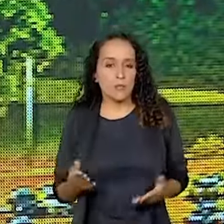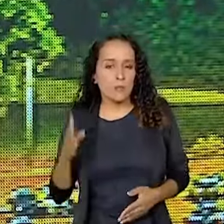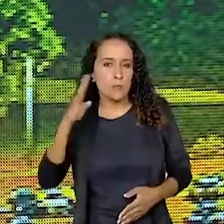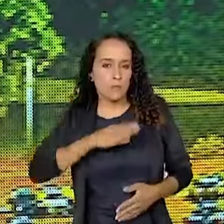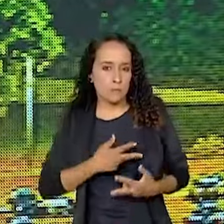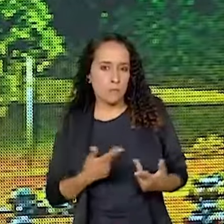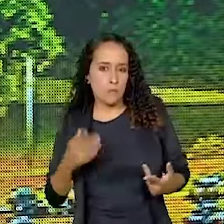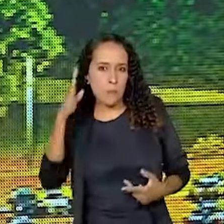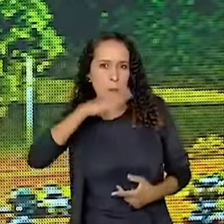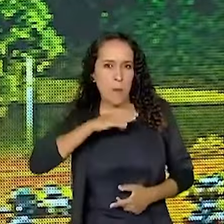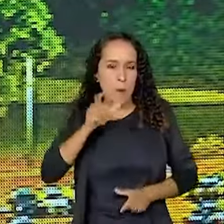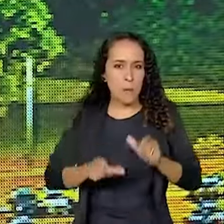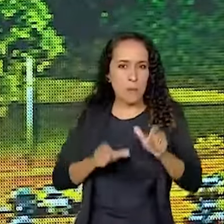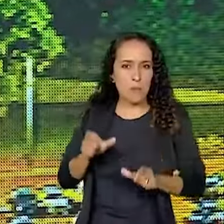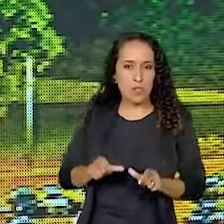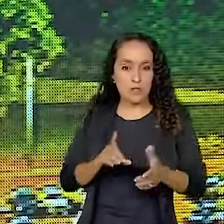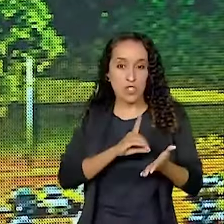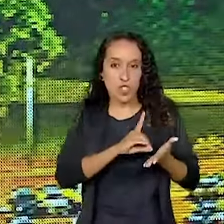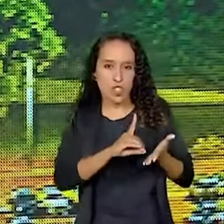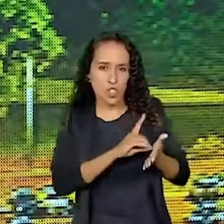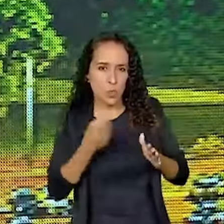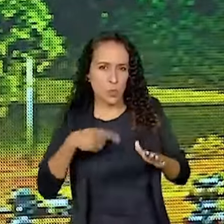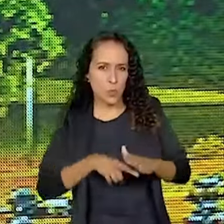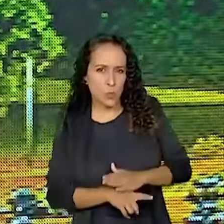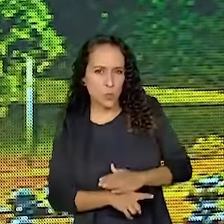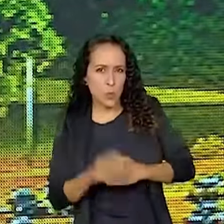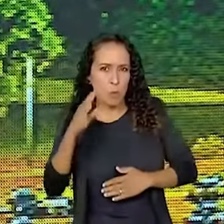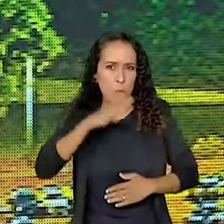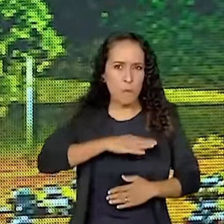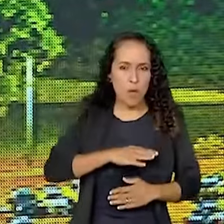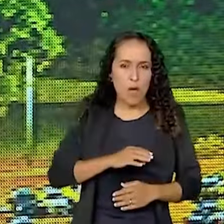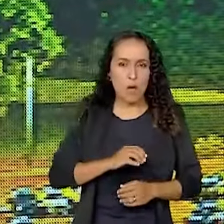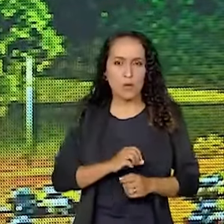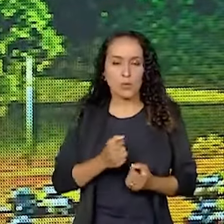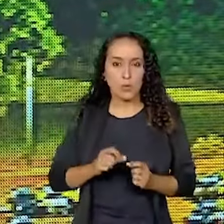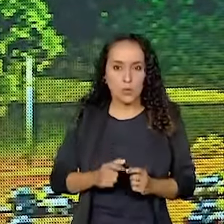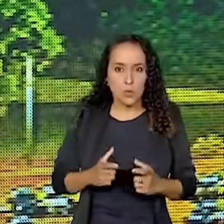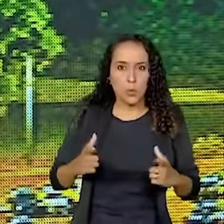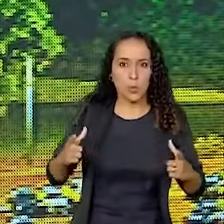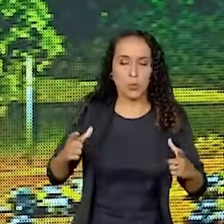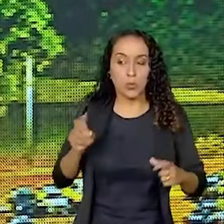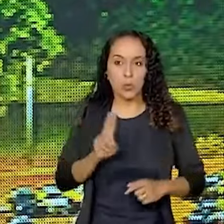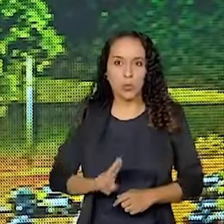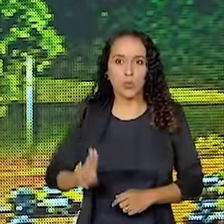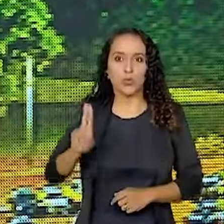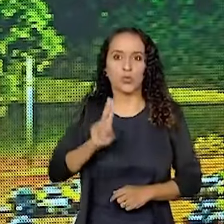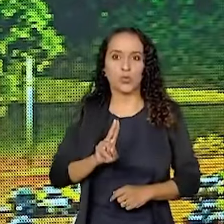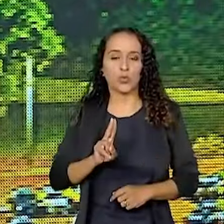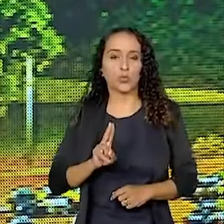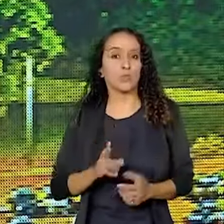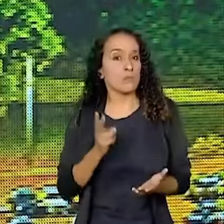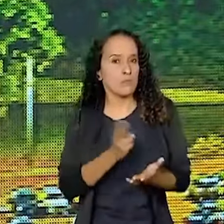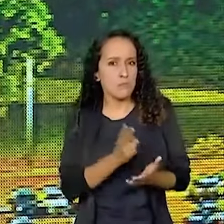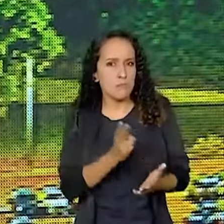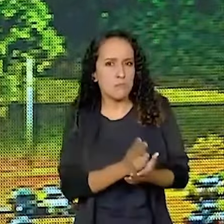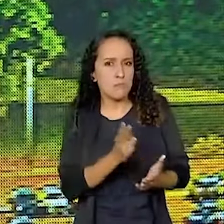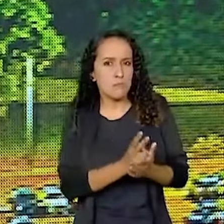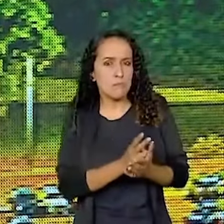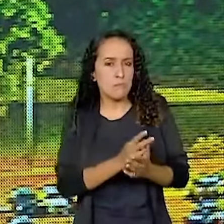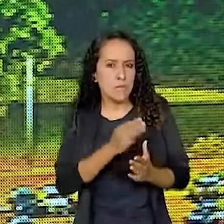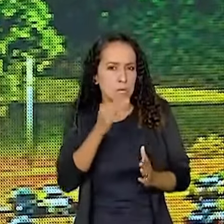e novo populismo digital extremista evoluiu na utilização dos mesmos